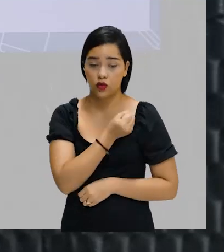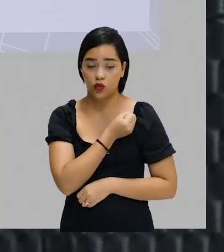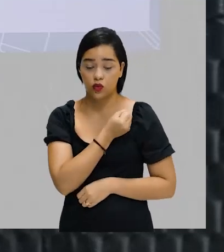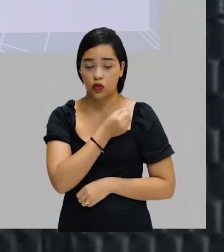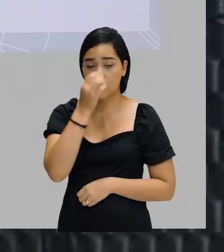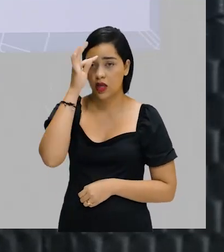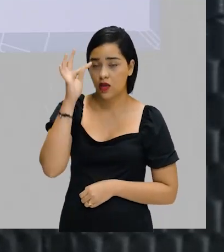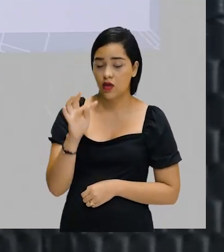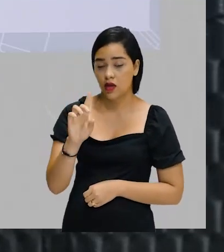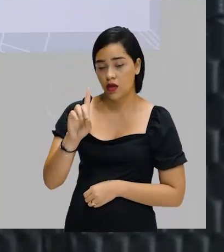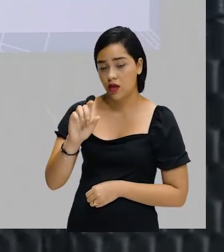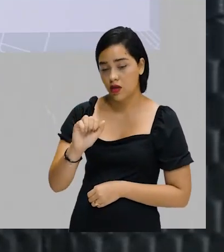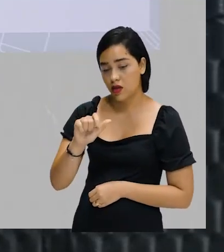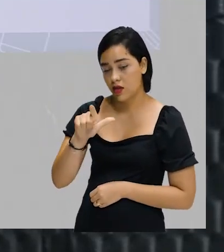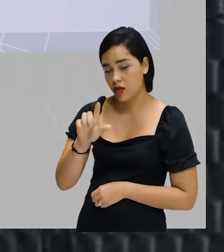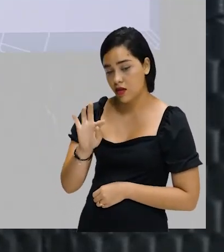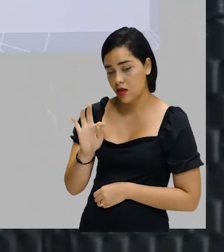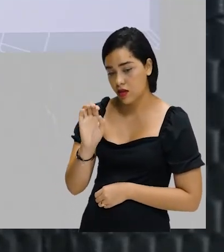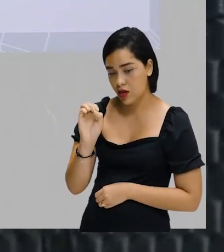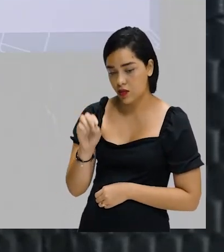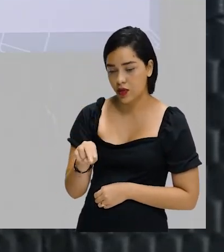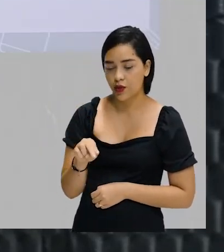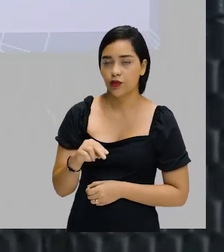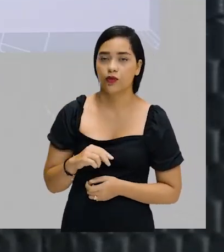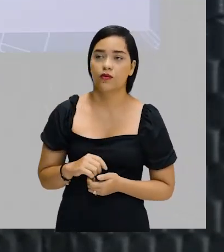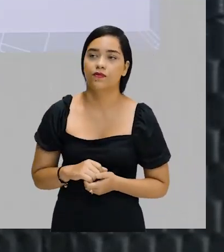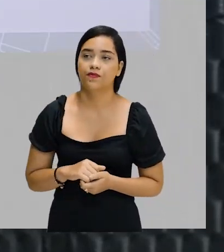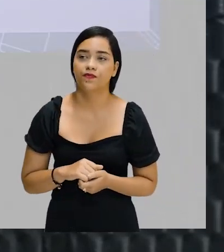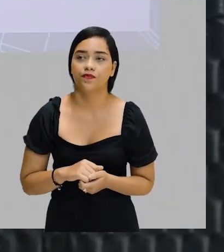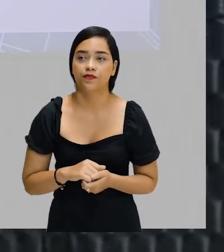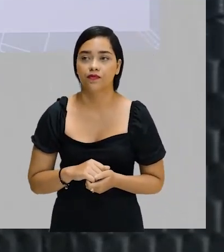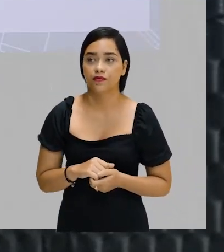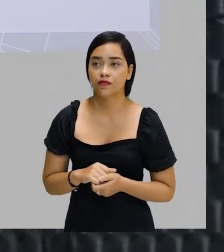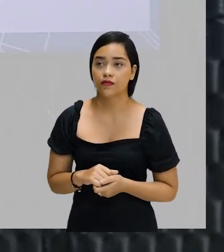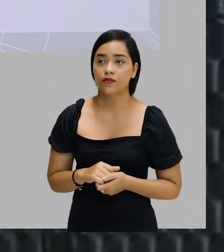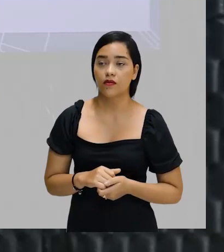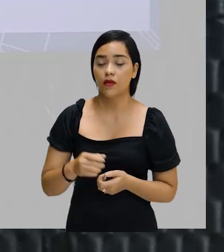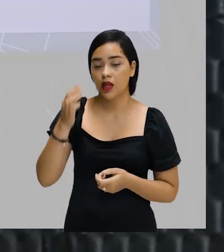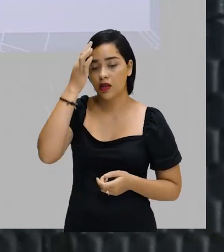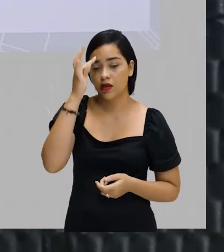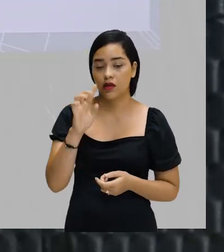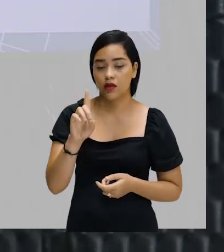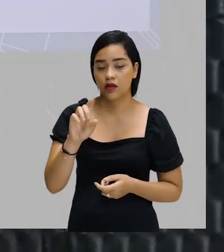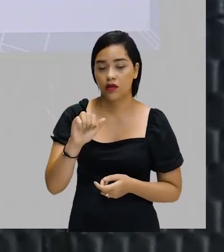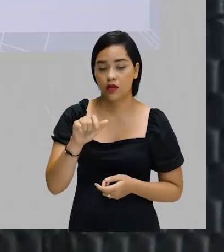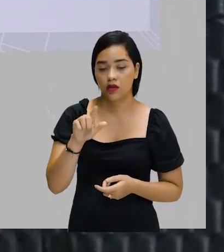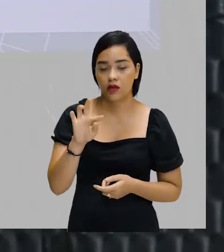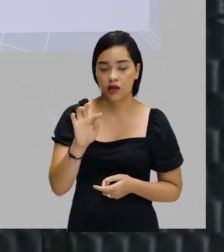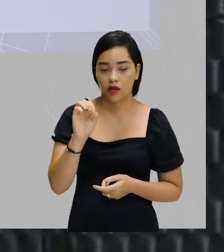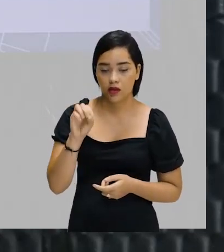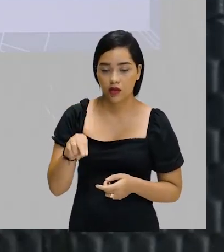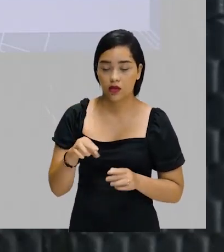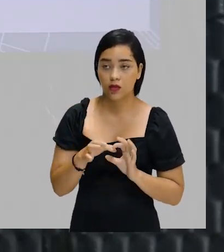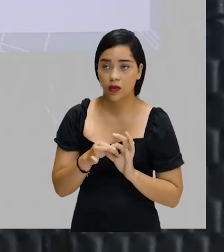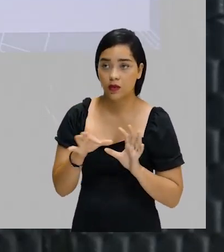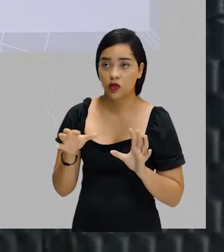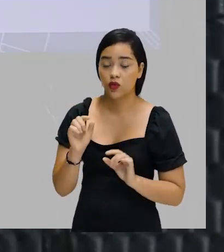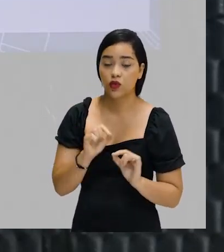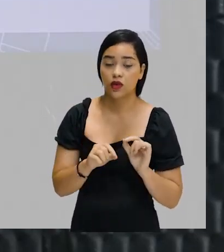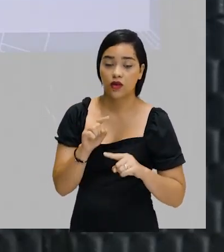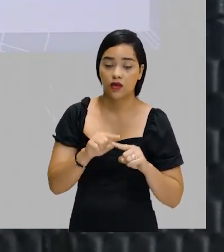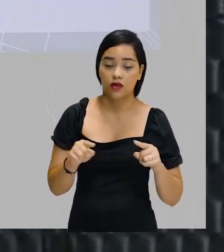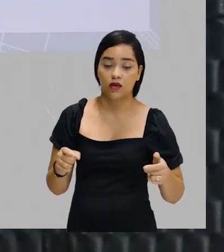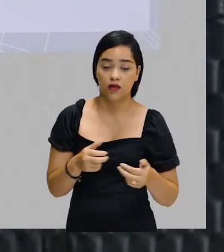ser explicado em nível atômico pela teoria de Dalton. A teoria de Dalton ela permitiu